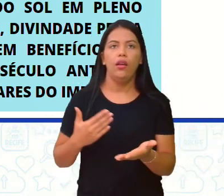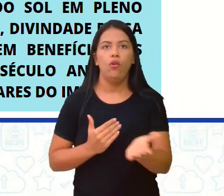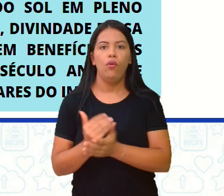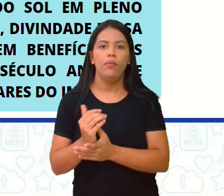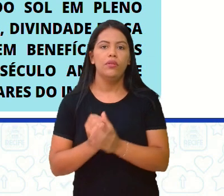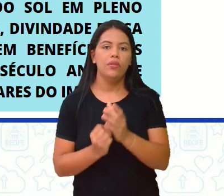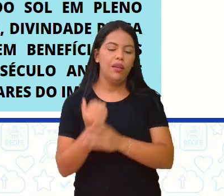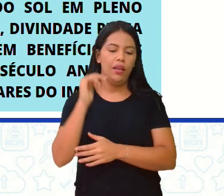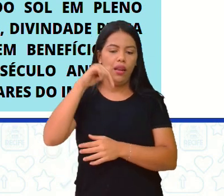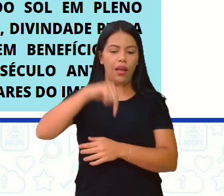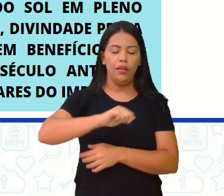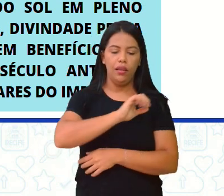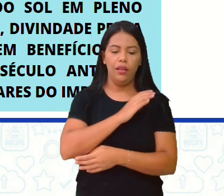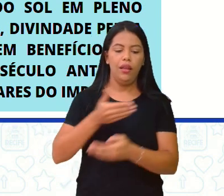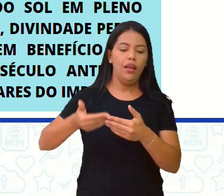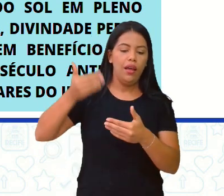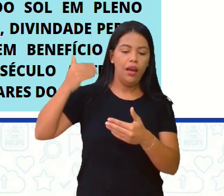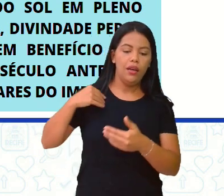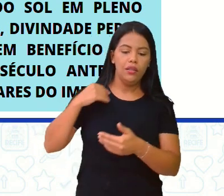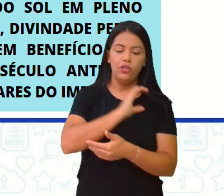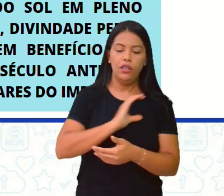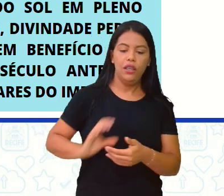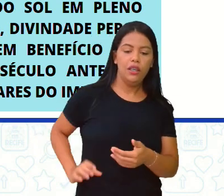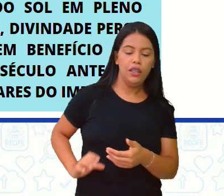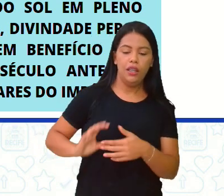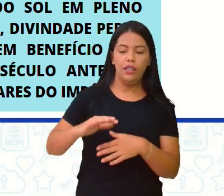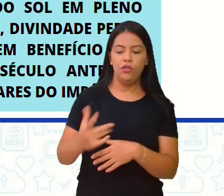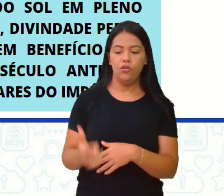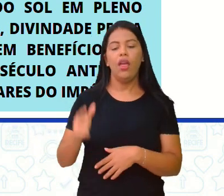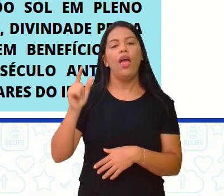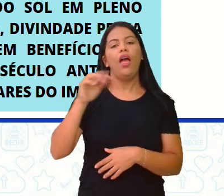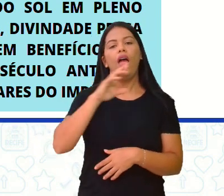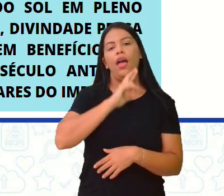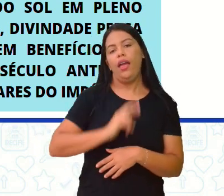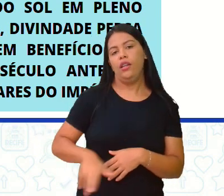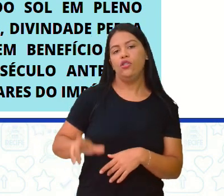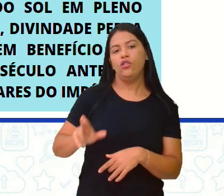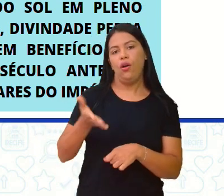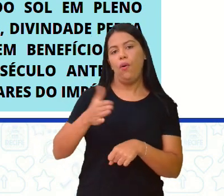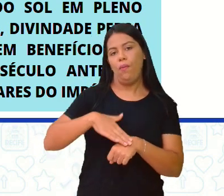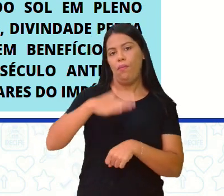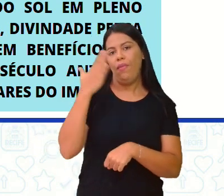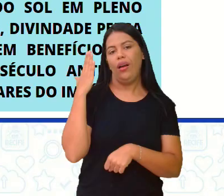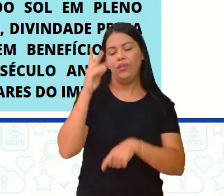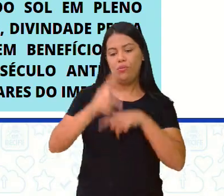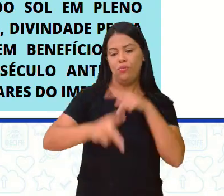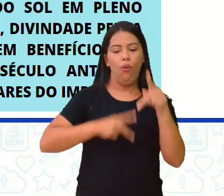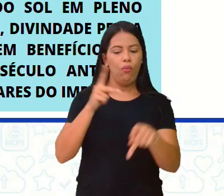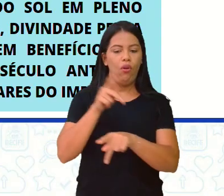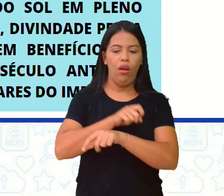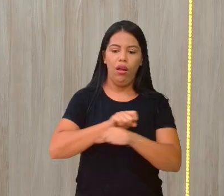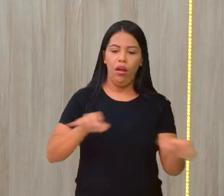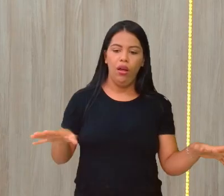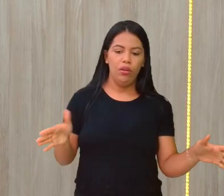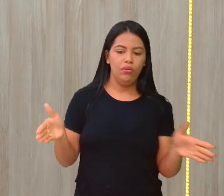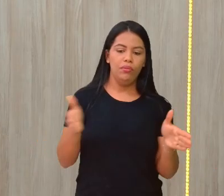de Cristo, tornando-se uma das religiões mais populares, né, do